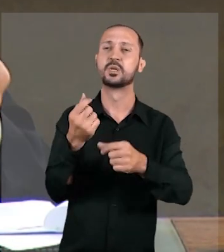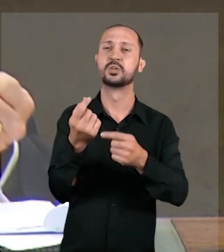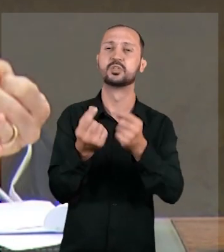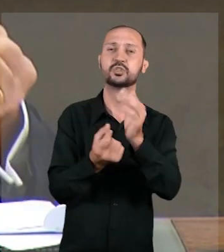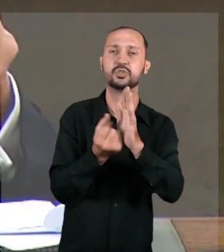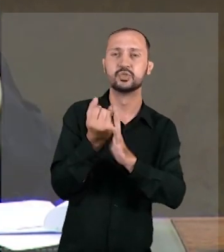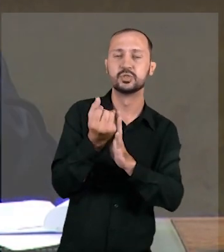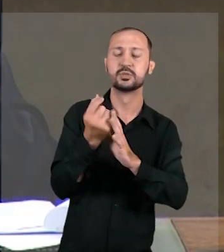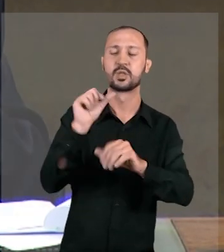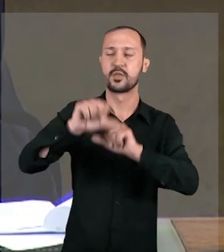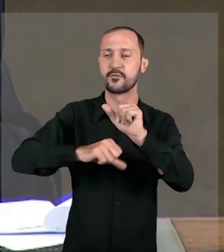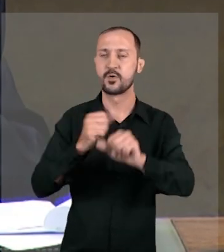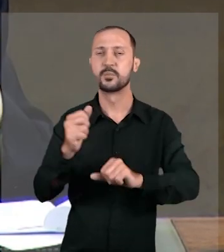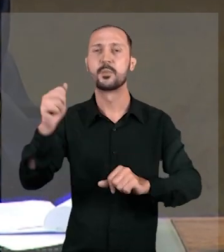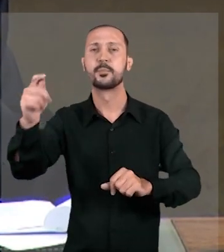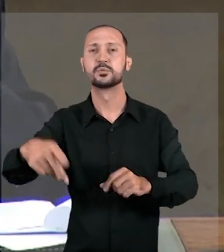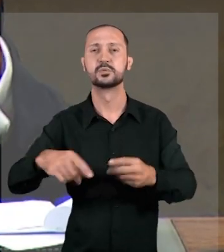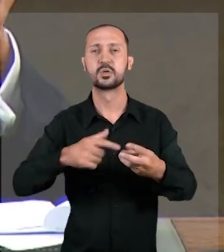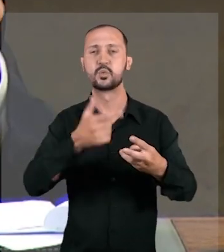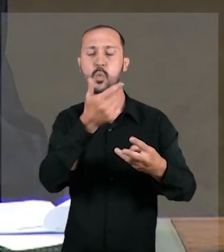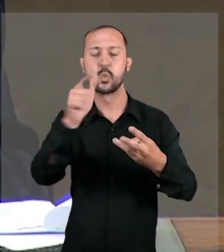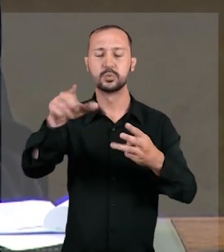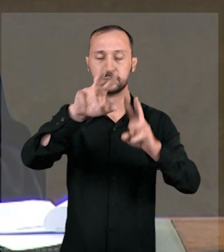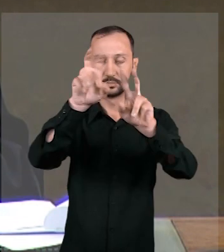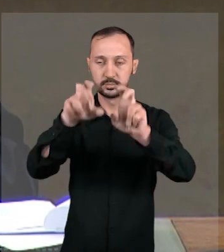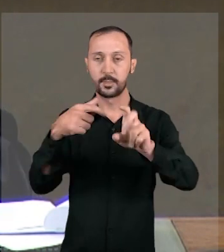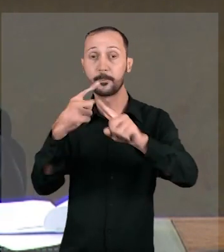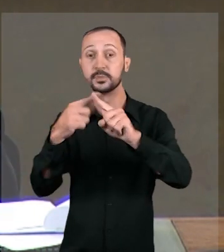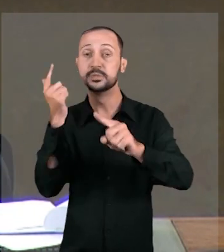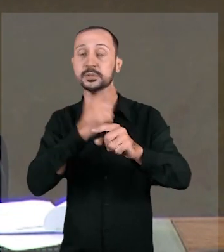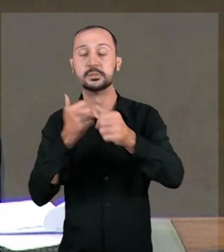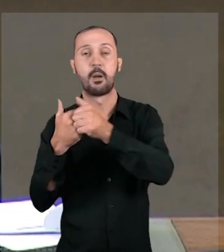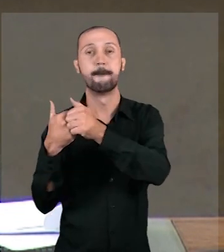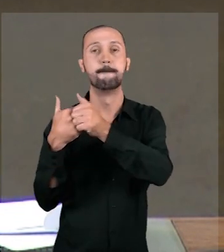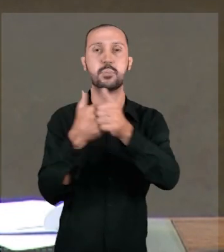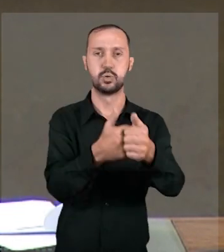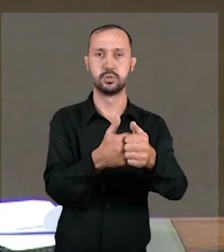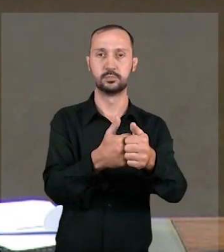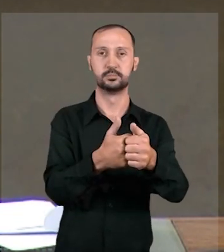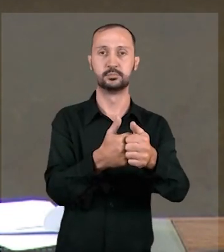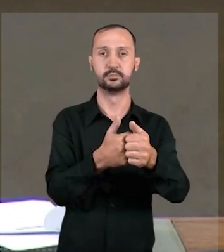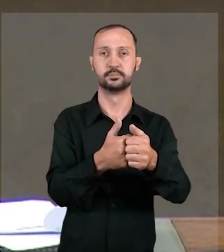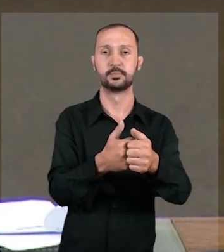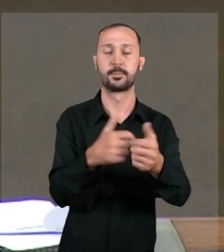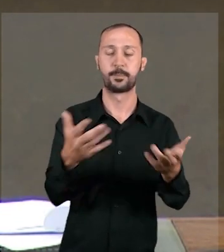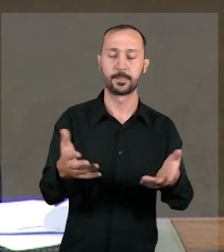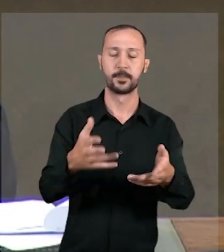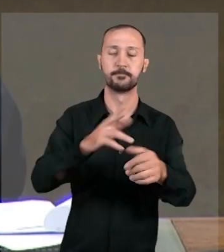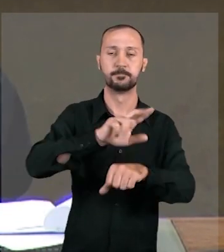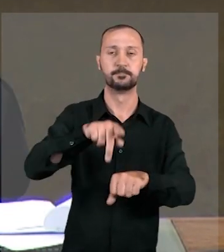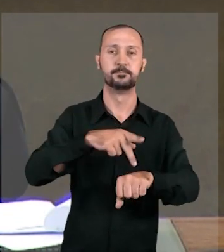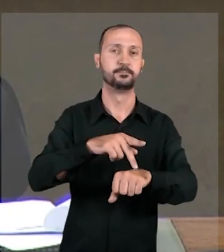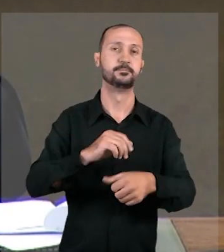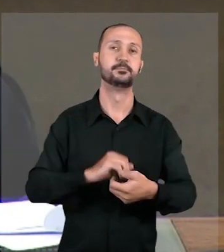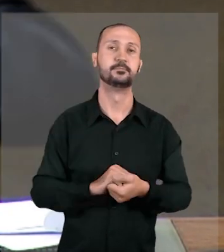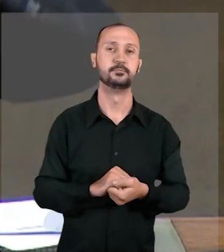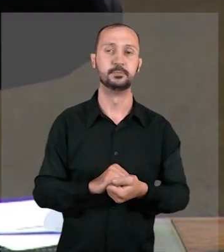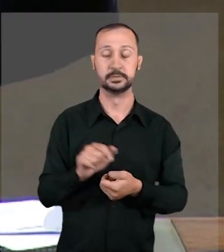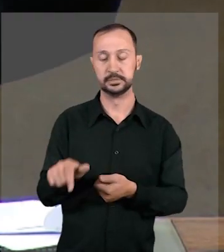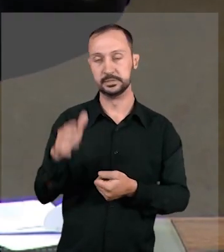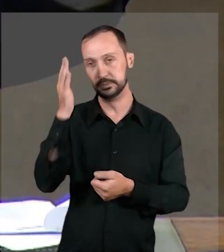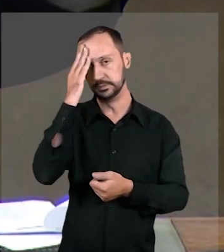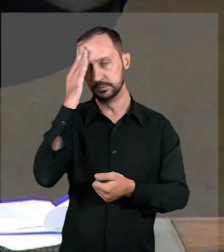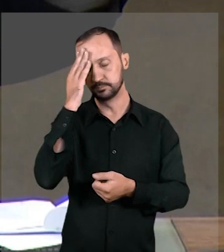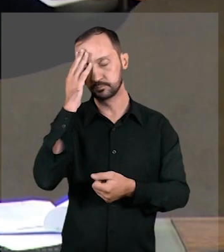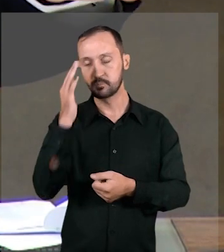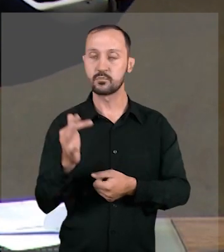reforma trabalhista, na reforma da Previdência, em qualquer outra questão relevante para o país. E ele, sabendo que